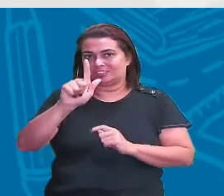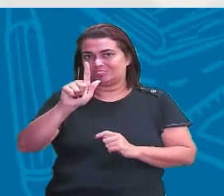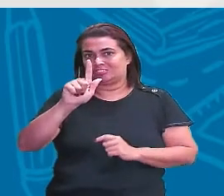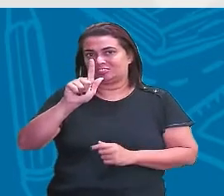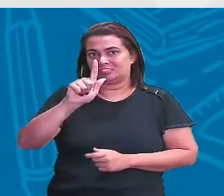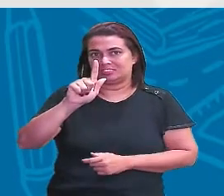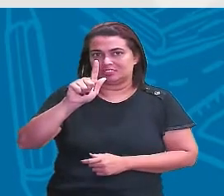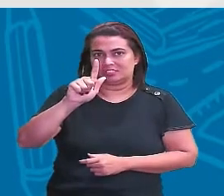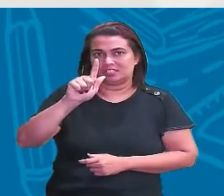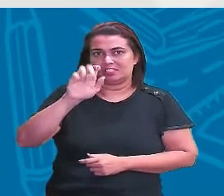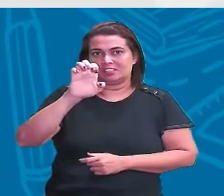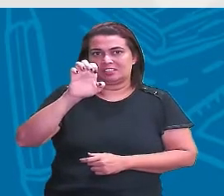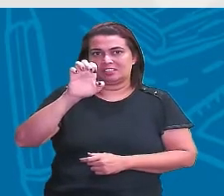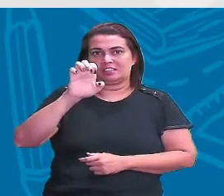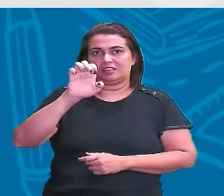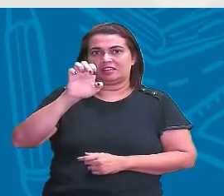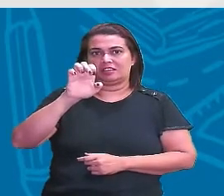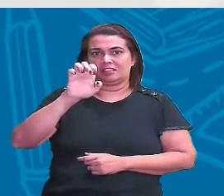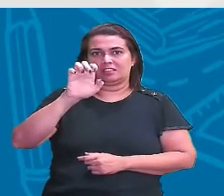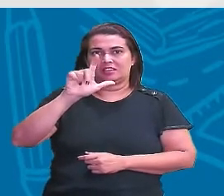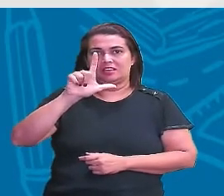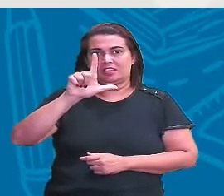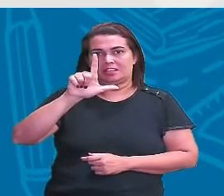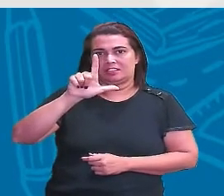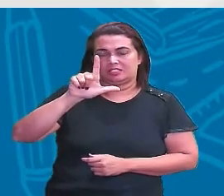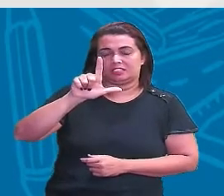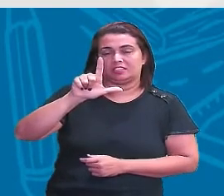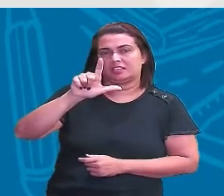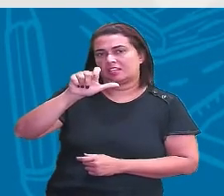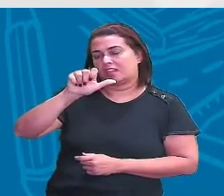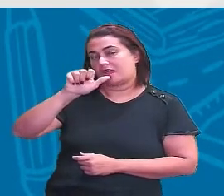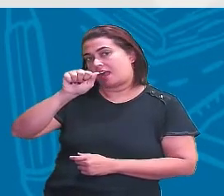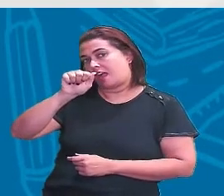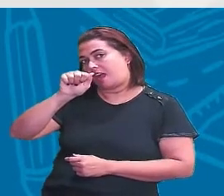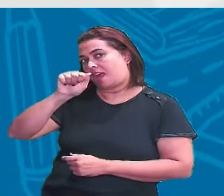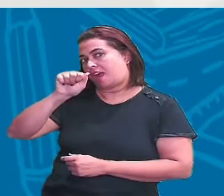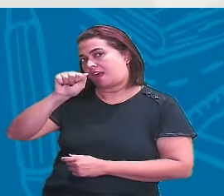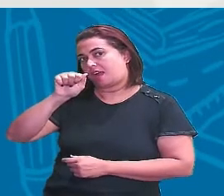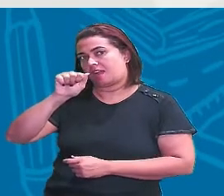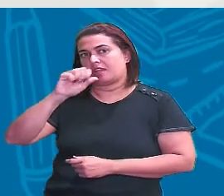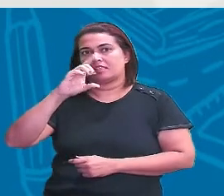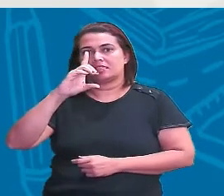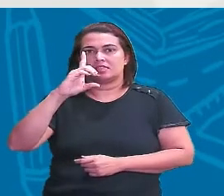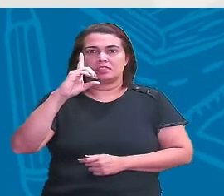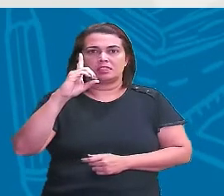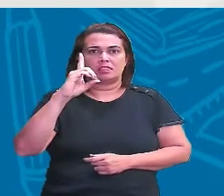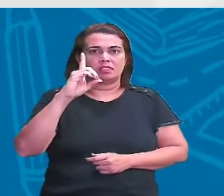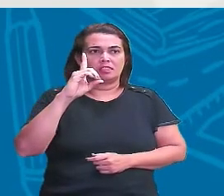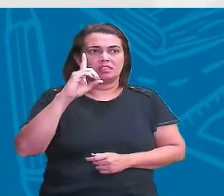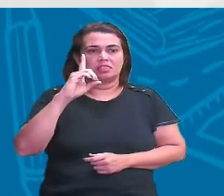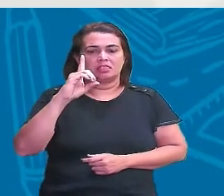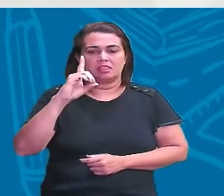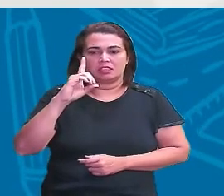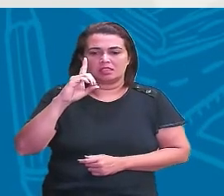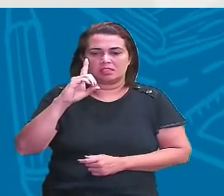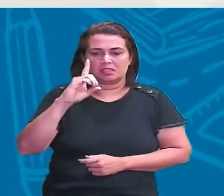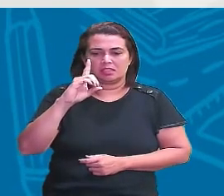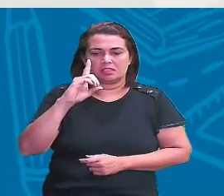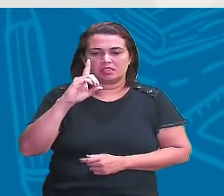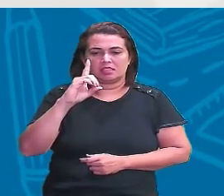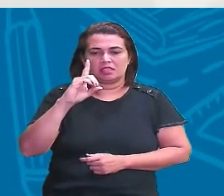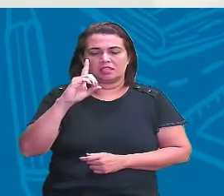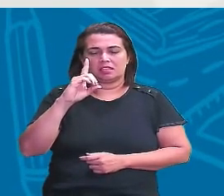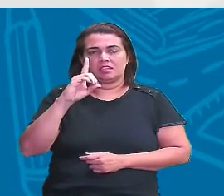G, E, L, A. Temos a